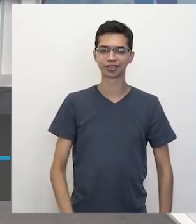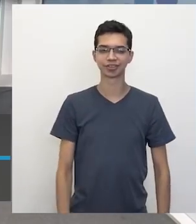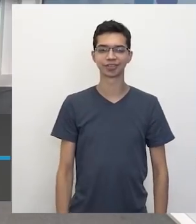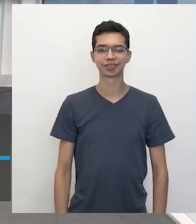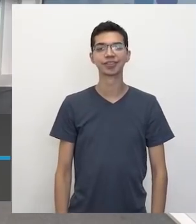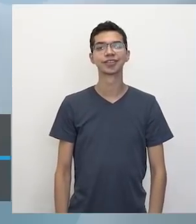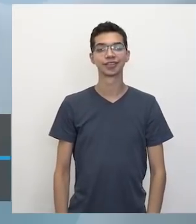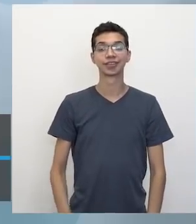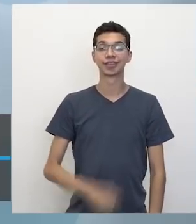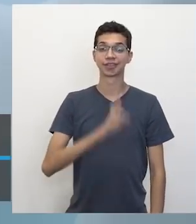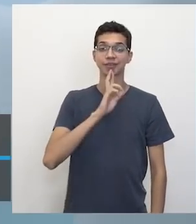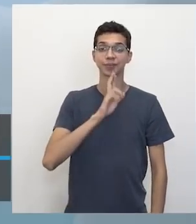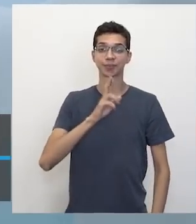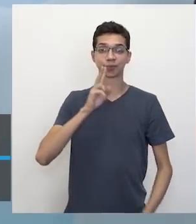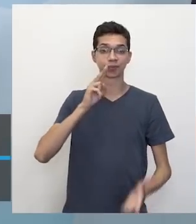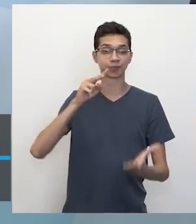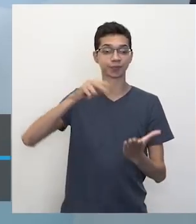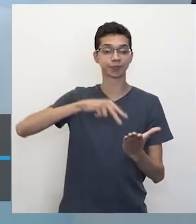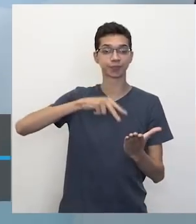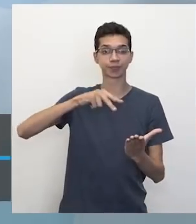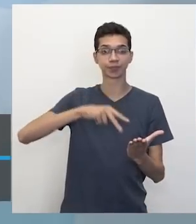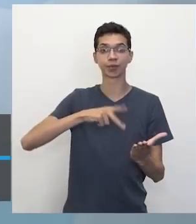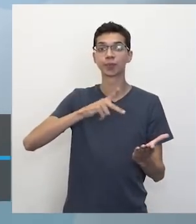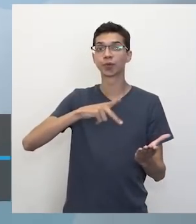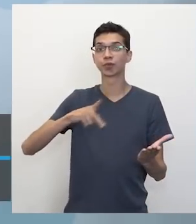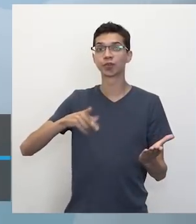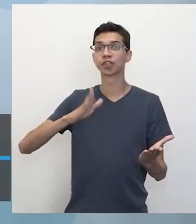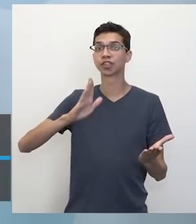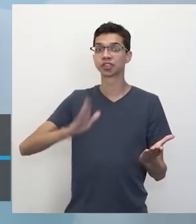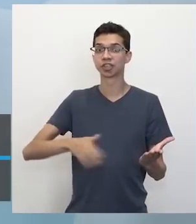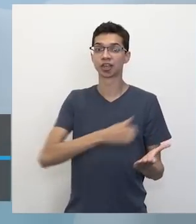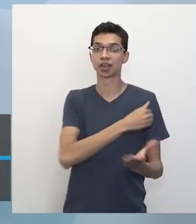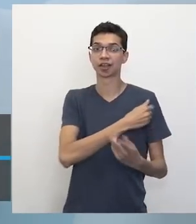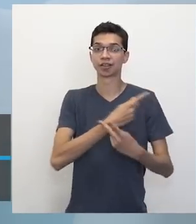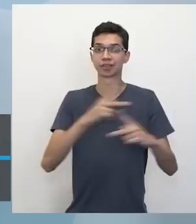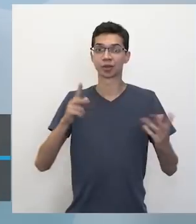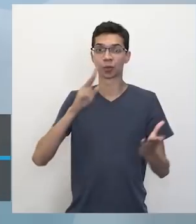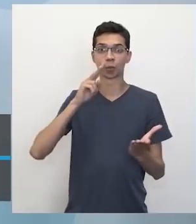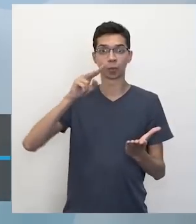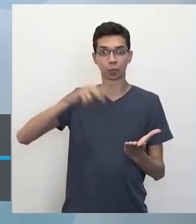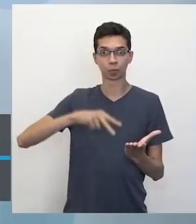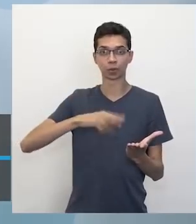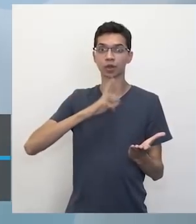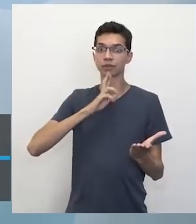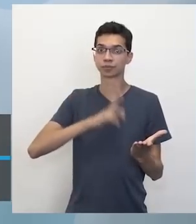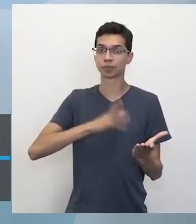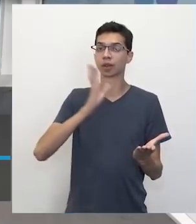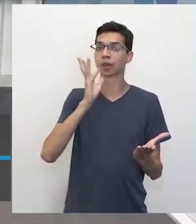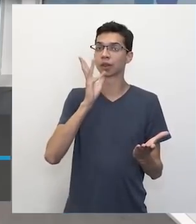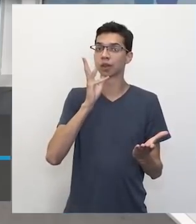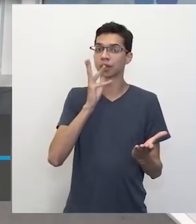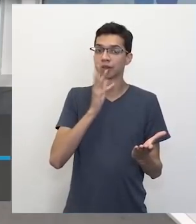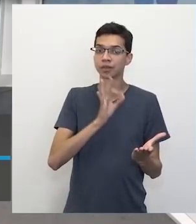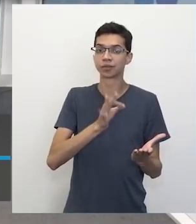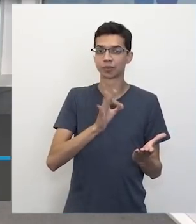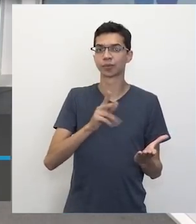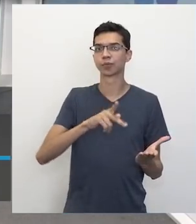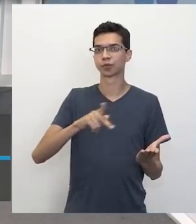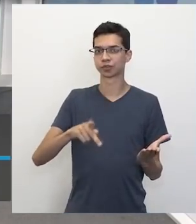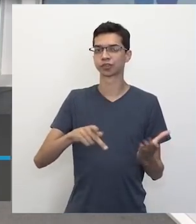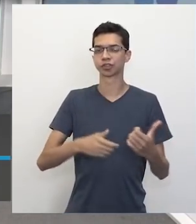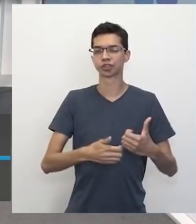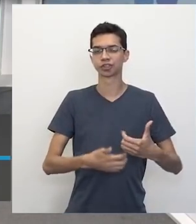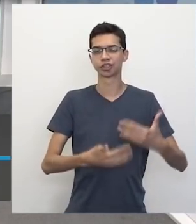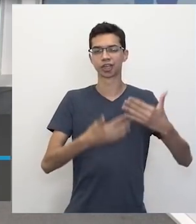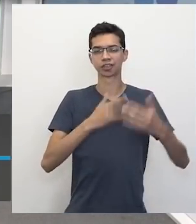assunto. E aí a resposta que a gente lê aqui, a resposta que o professor olhou lá, o estudante dele, trouxe a resposta para aqui, então não trabalhamos. O professor traz para a gente do chat